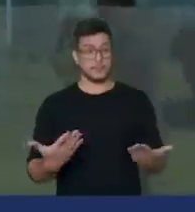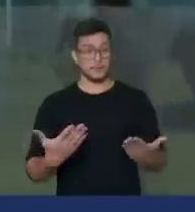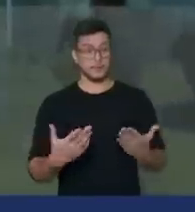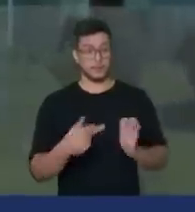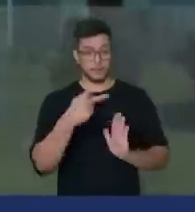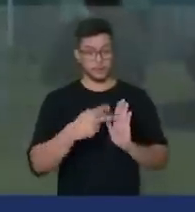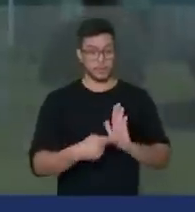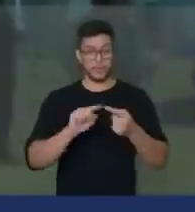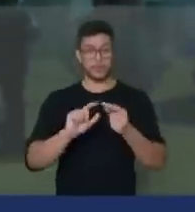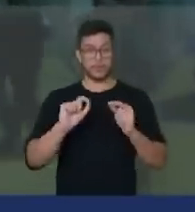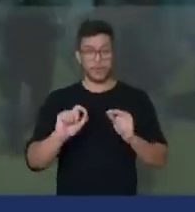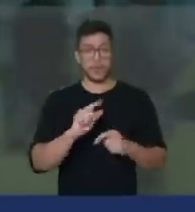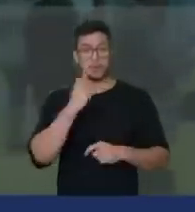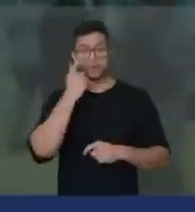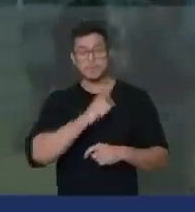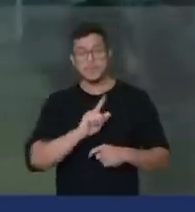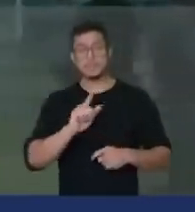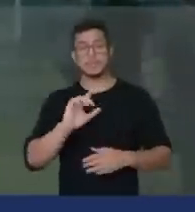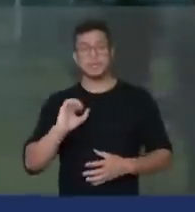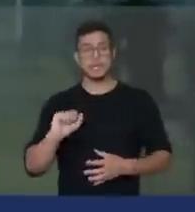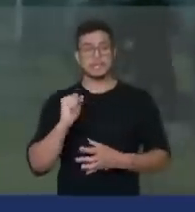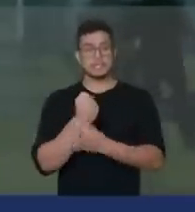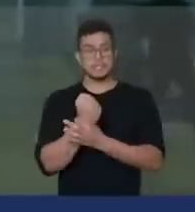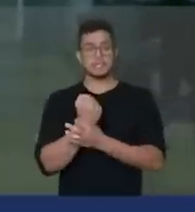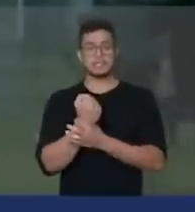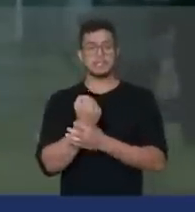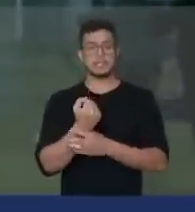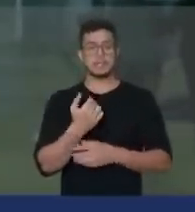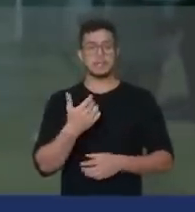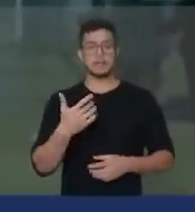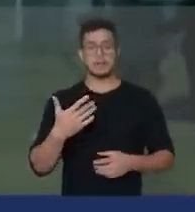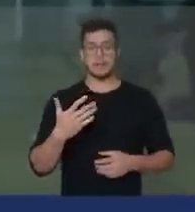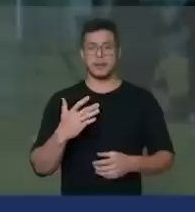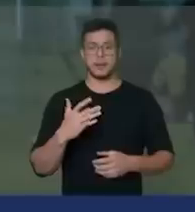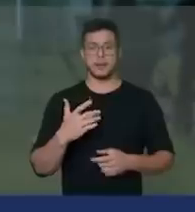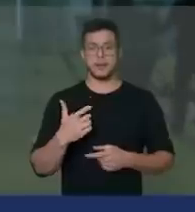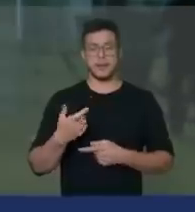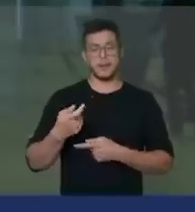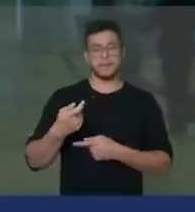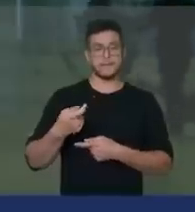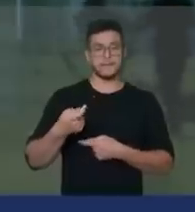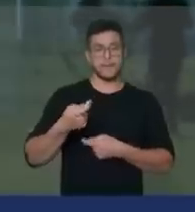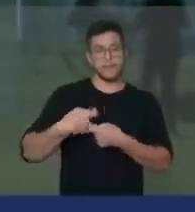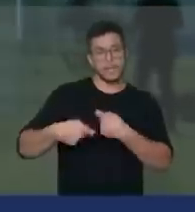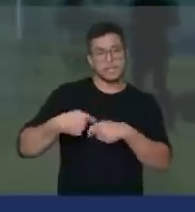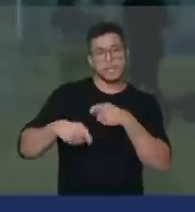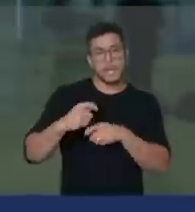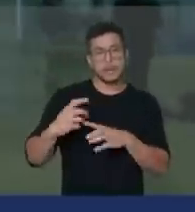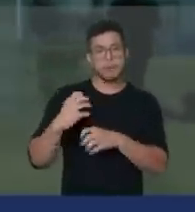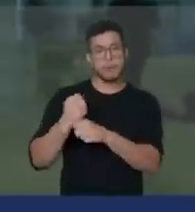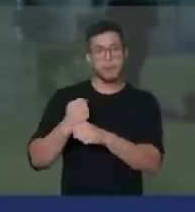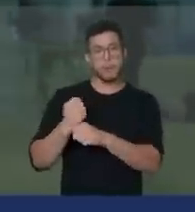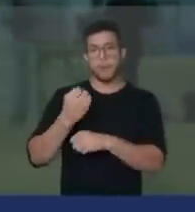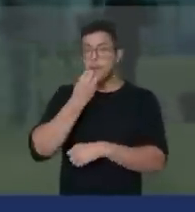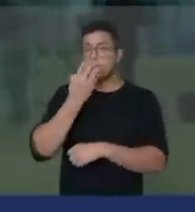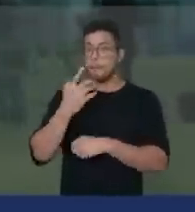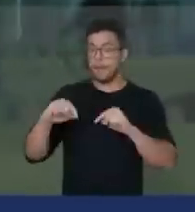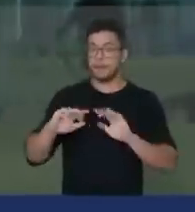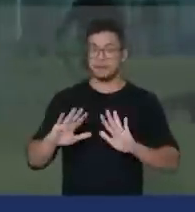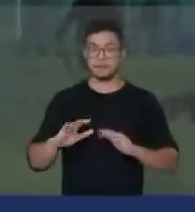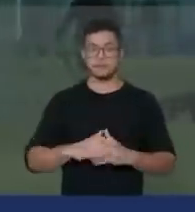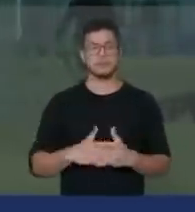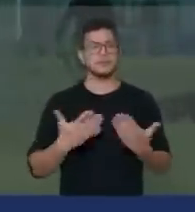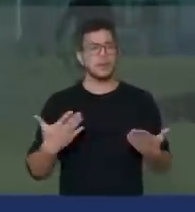saudável financeiramente. Conversando com o deputado Kim, que foi contrário a essa proposta durante a análise aqui no plenário, ele disse